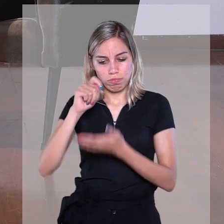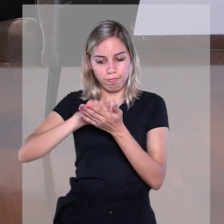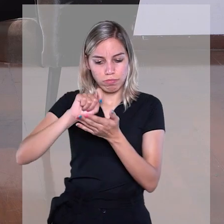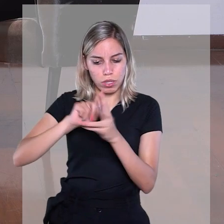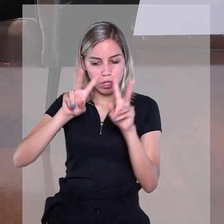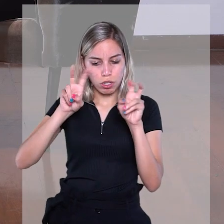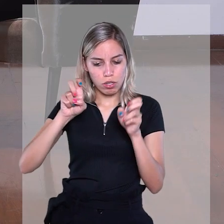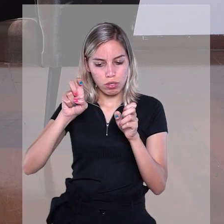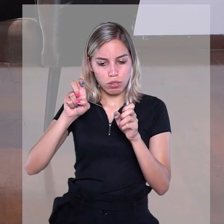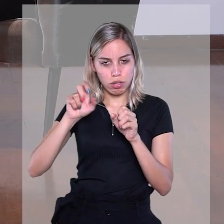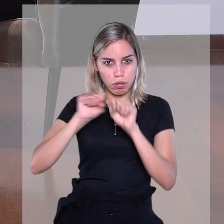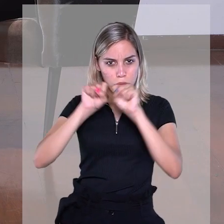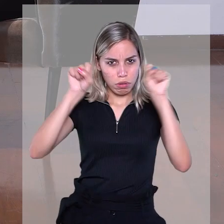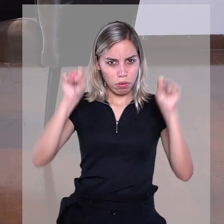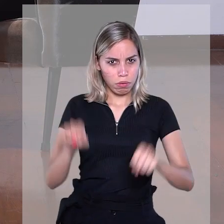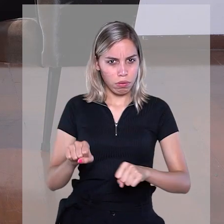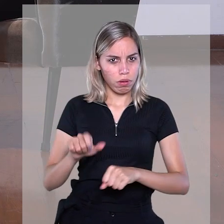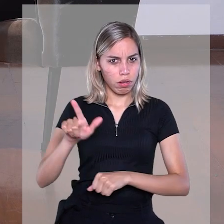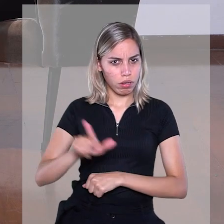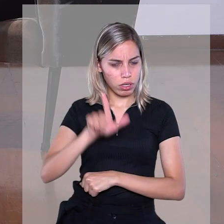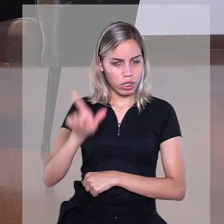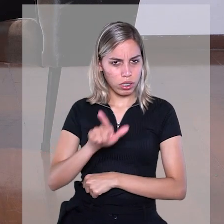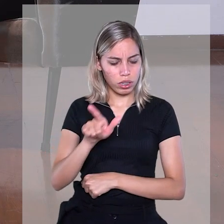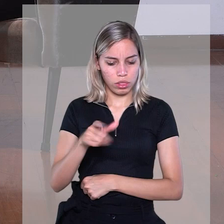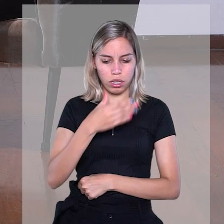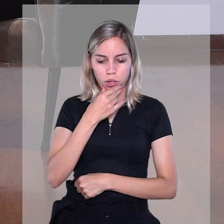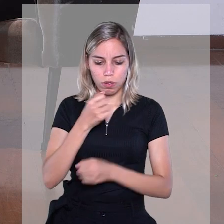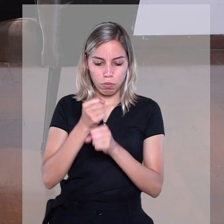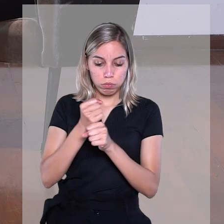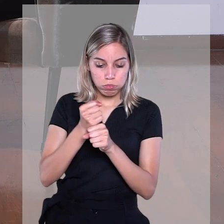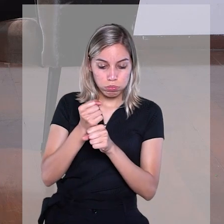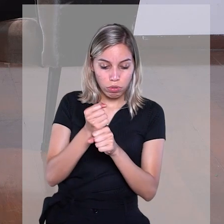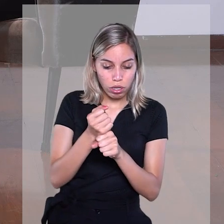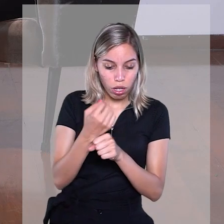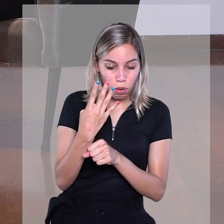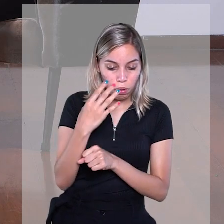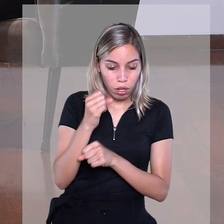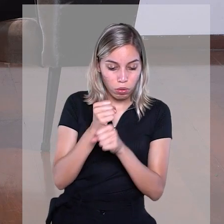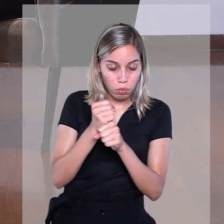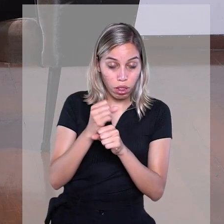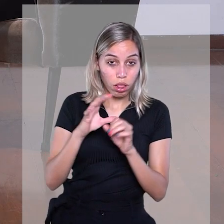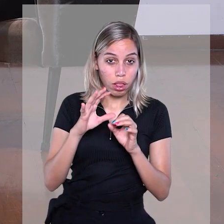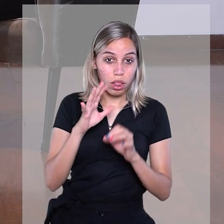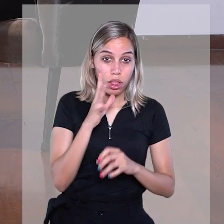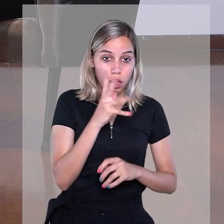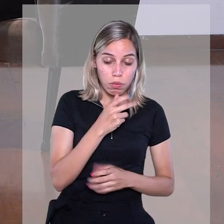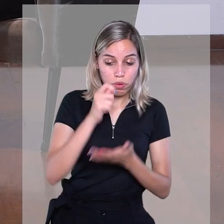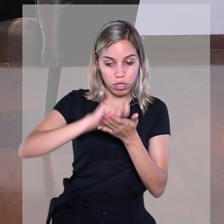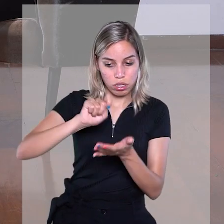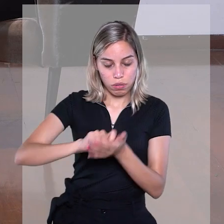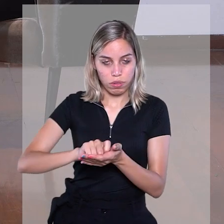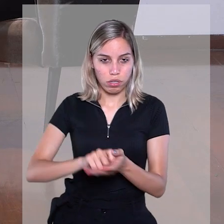sistema literário. O quanto, para se falar de sistema literário, precisaremos ter as várias